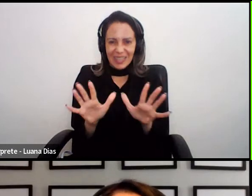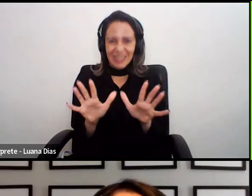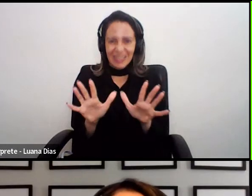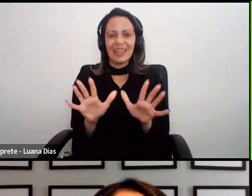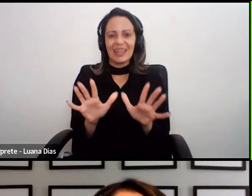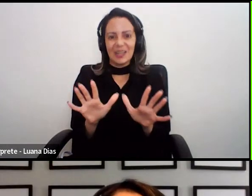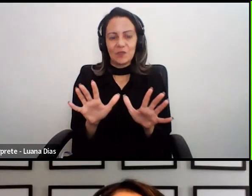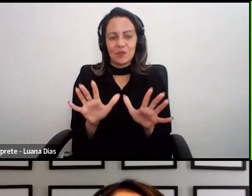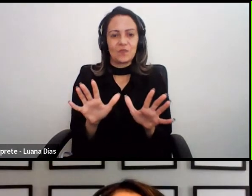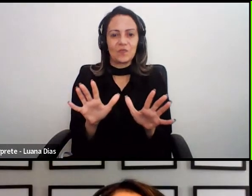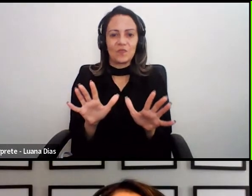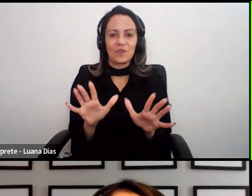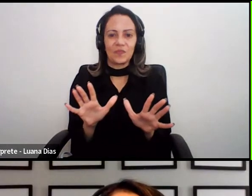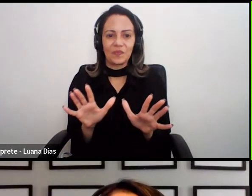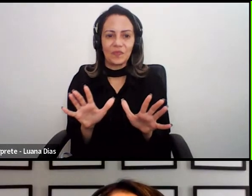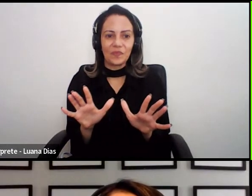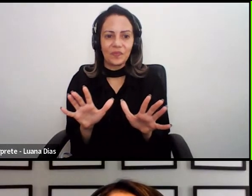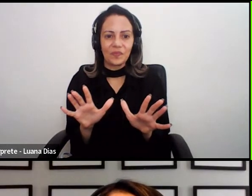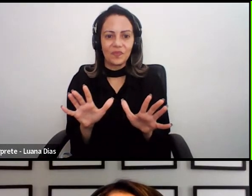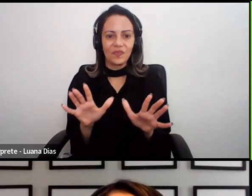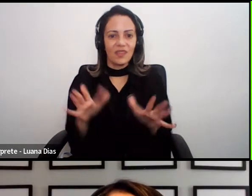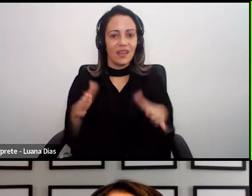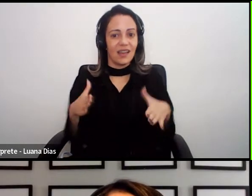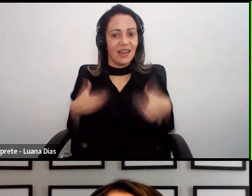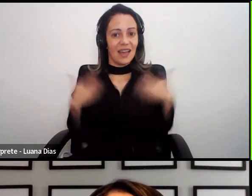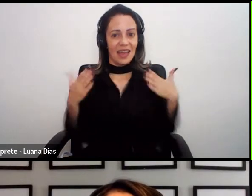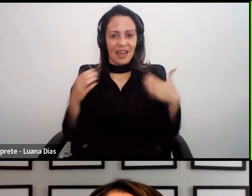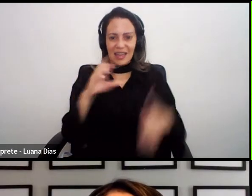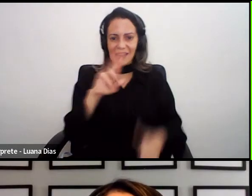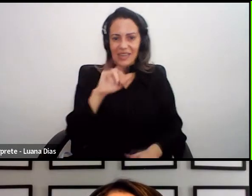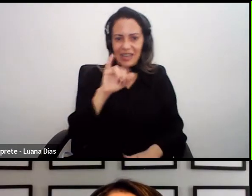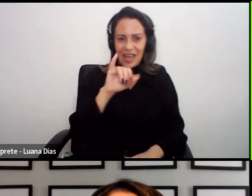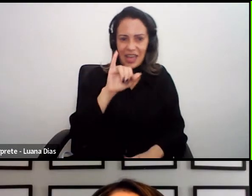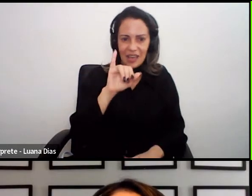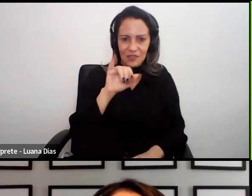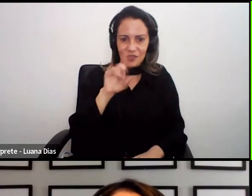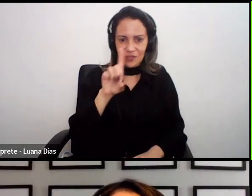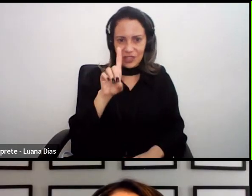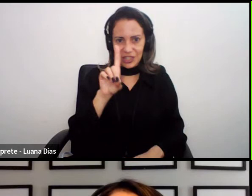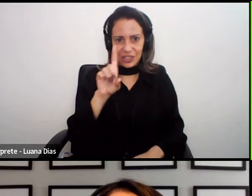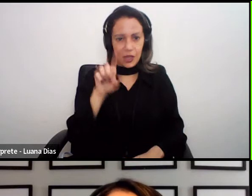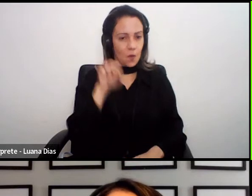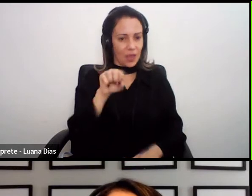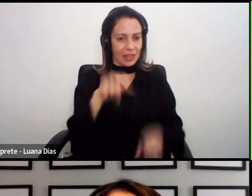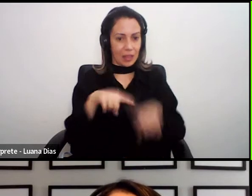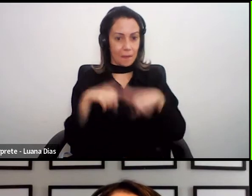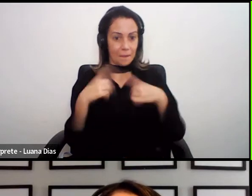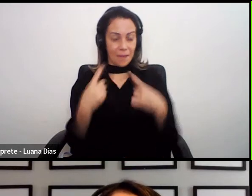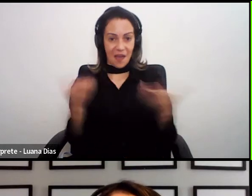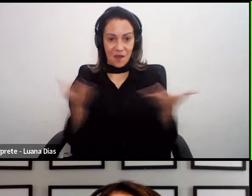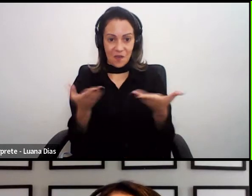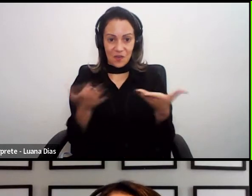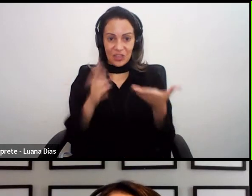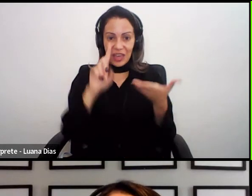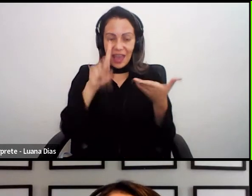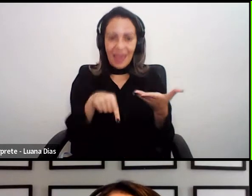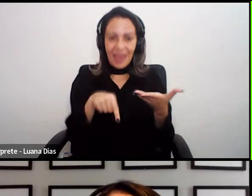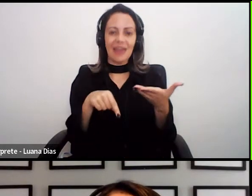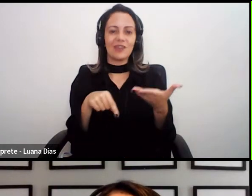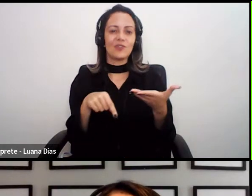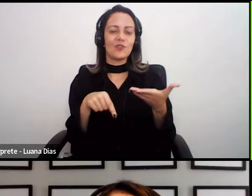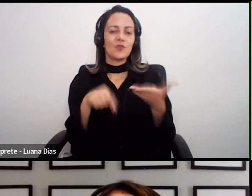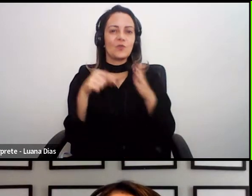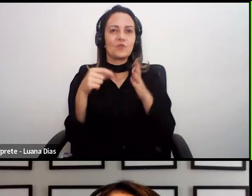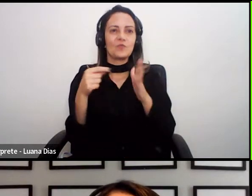doutor Cravide com essa nossa atividade de hoje, que, na verdade, é uma atividade também inovadora para a própria Escola da